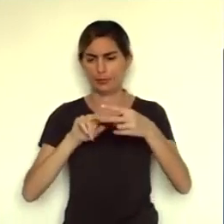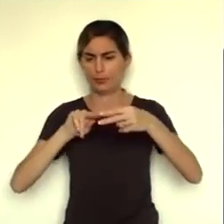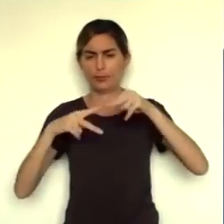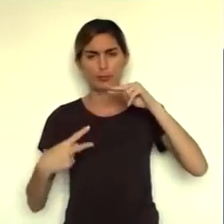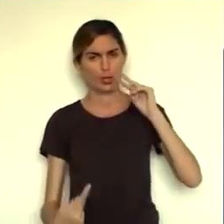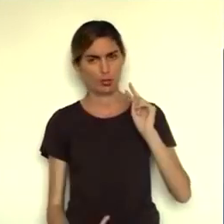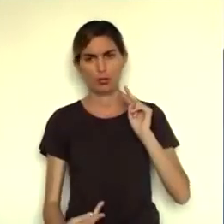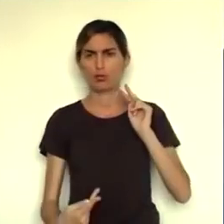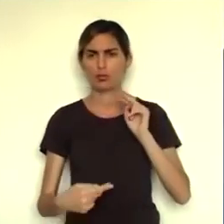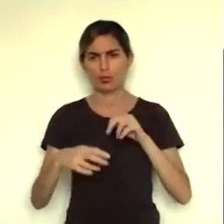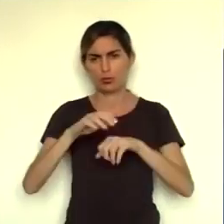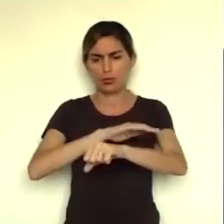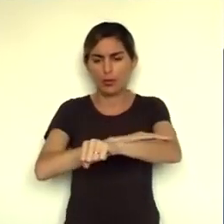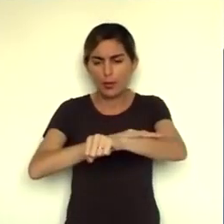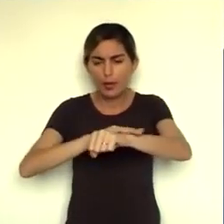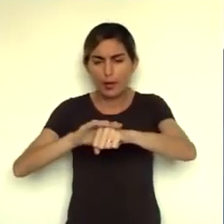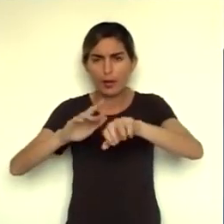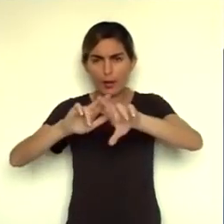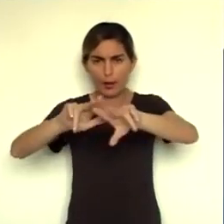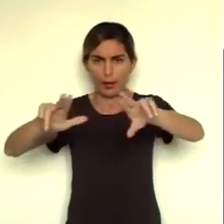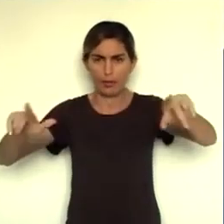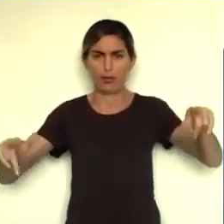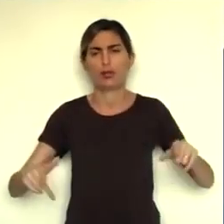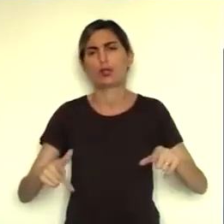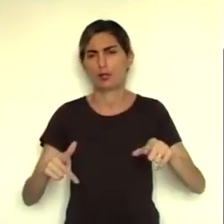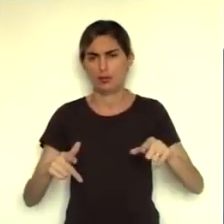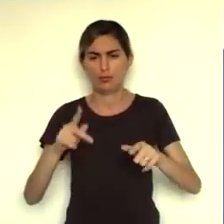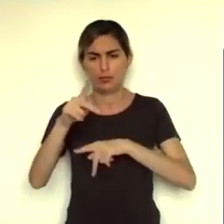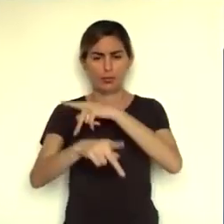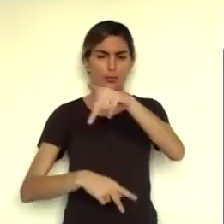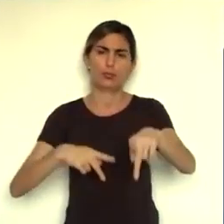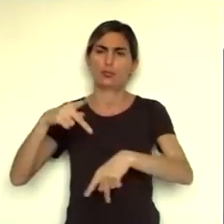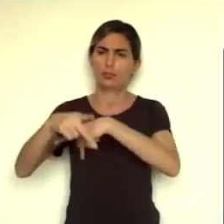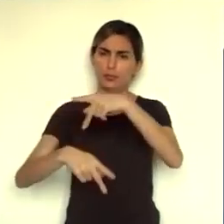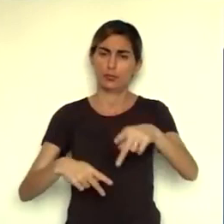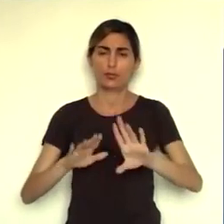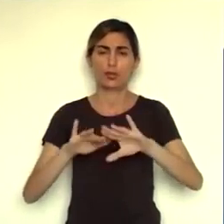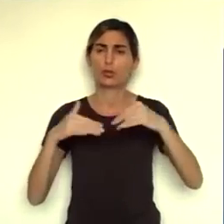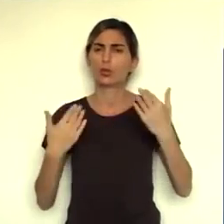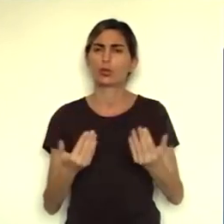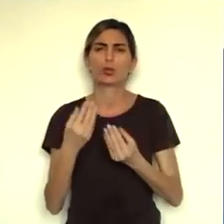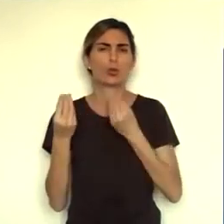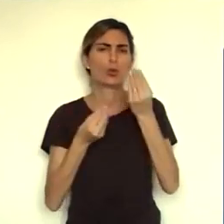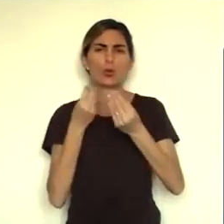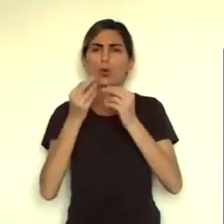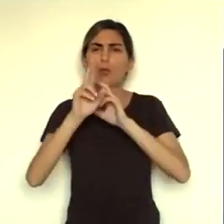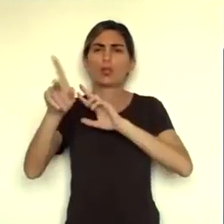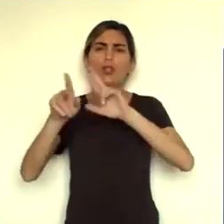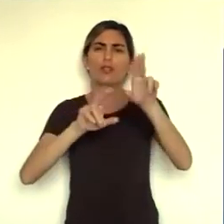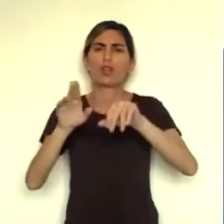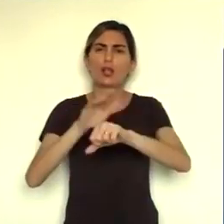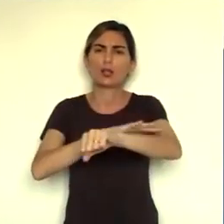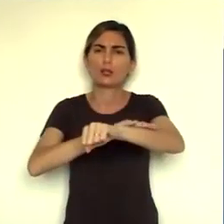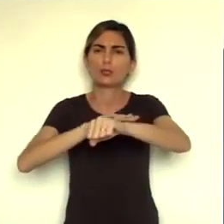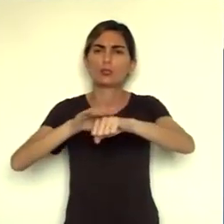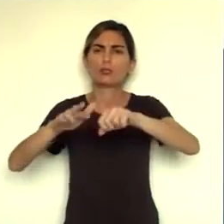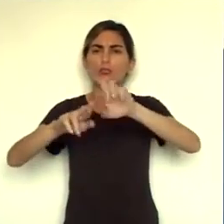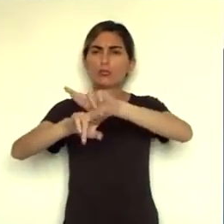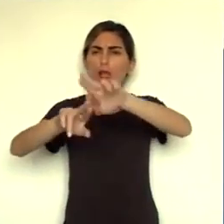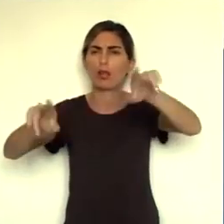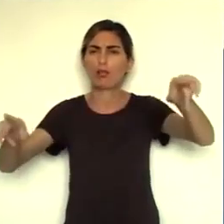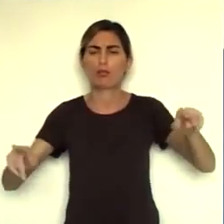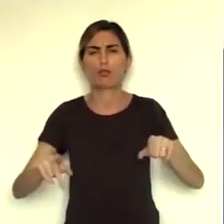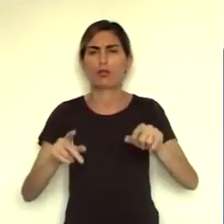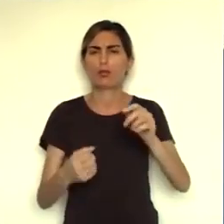da formação étnica da população, da formação da população. Então, gente, de que forma diferentes etnias